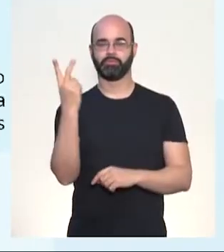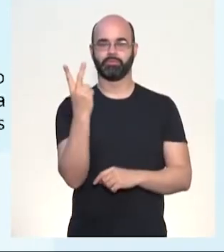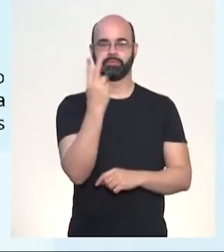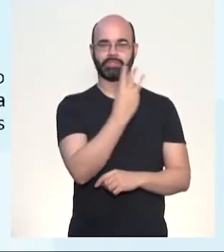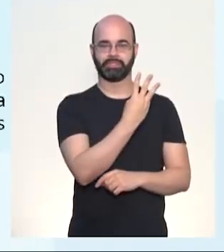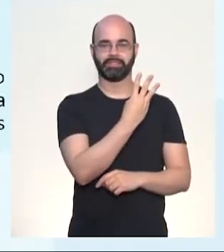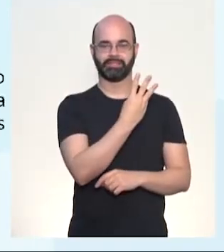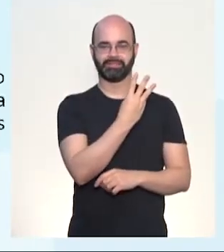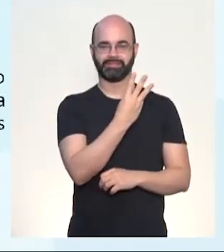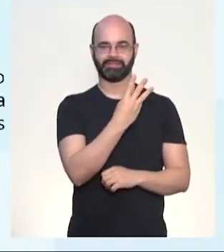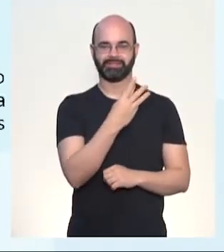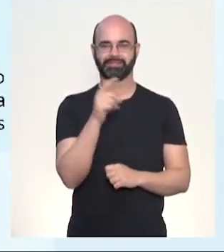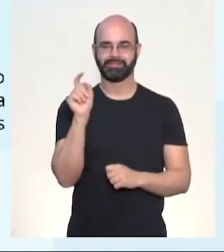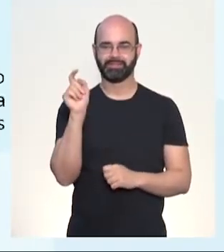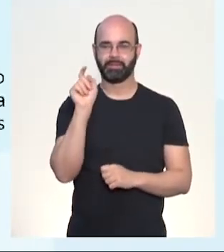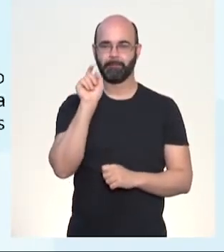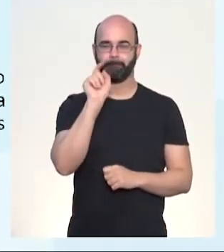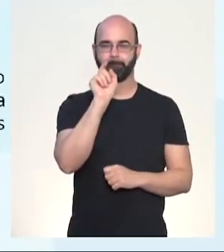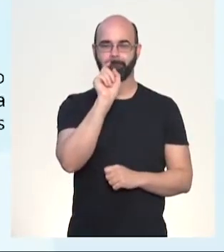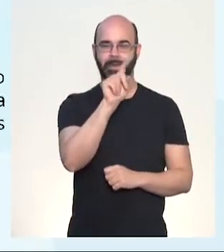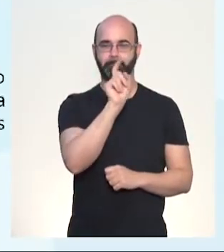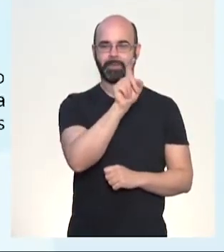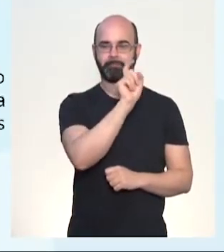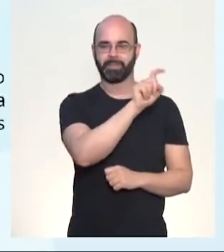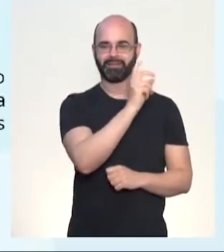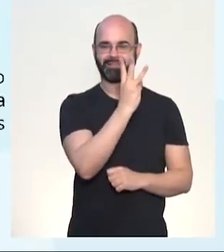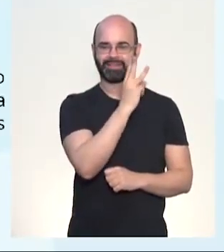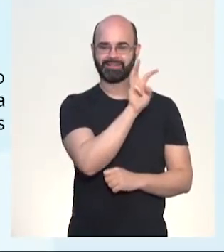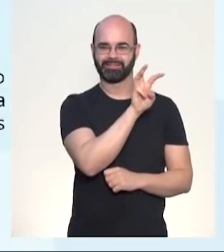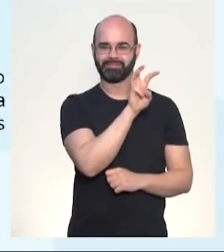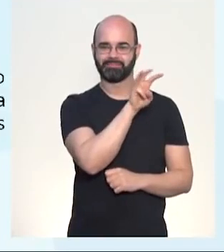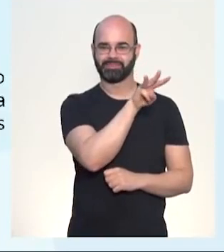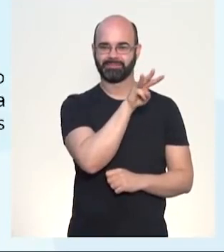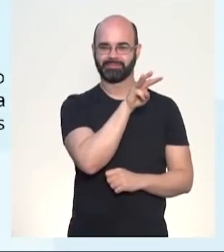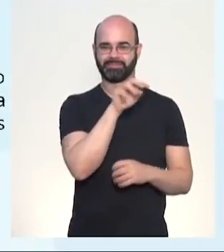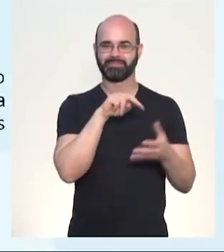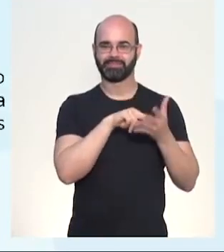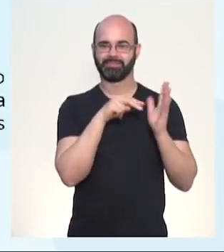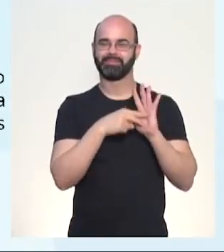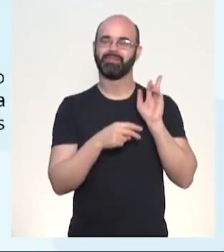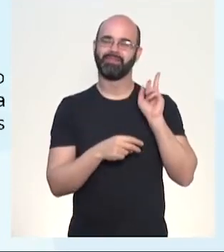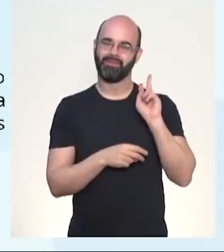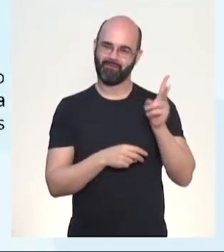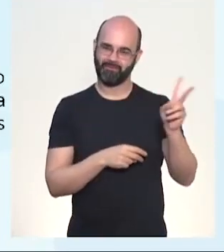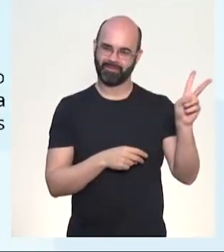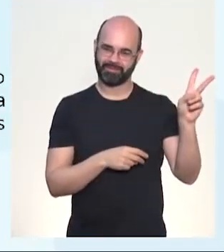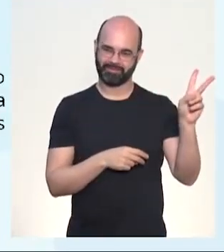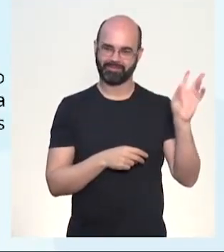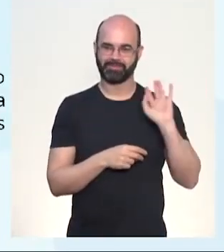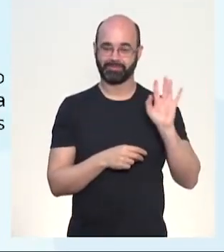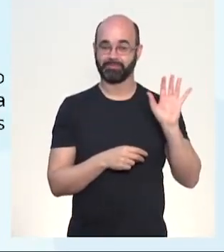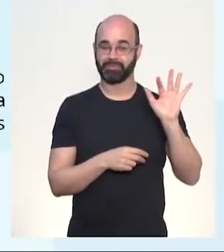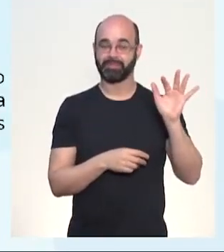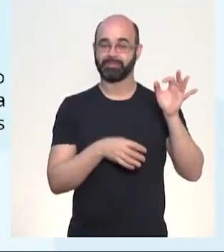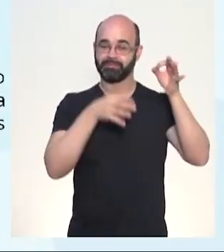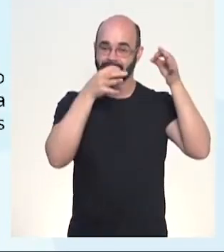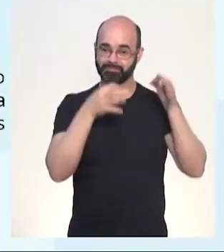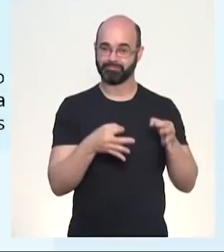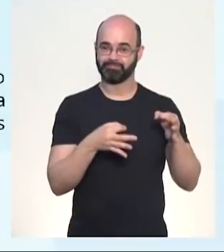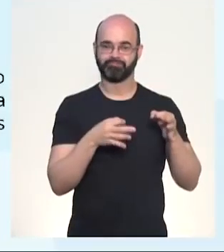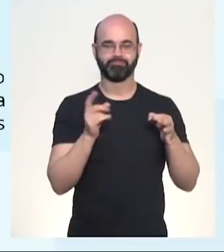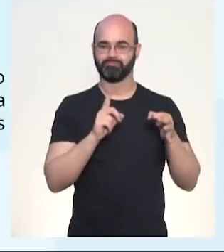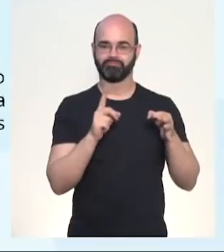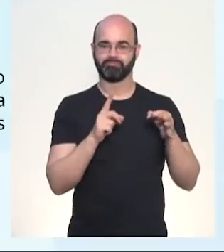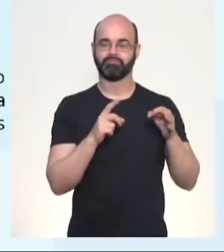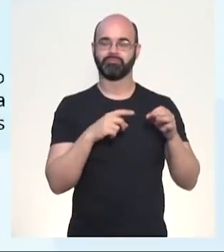as reticências aí indicando que existe uma continuidade, mas não existe uma continuidade fixa. Quero que você perceba que